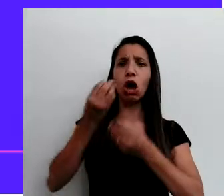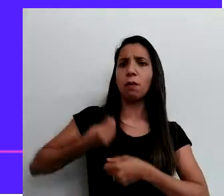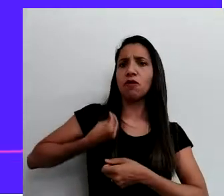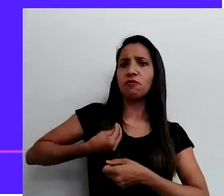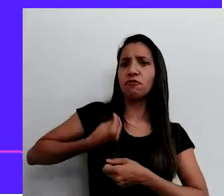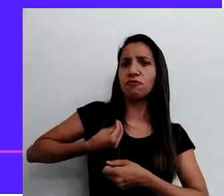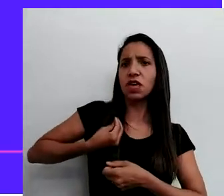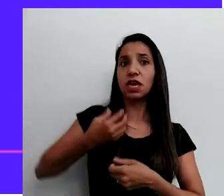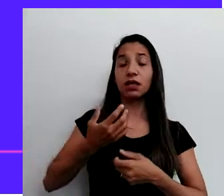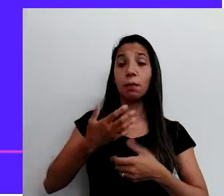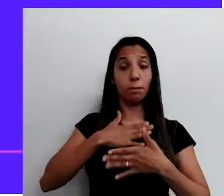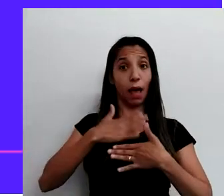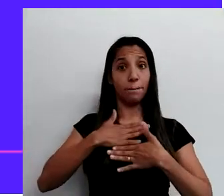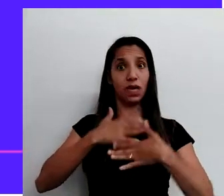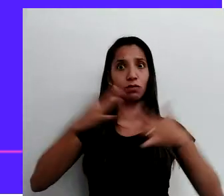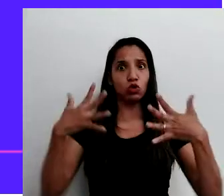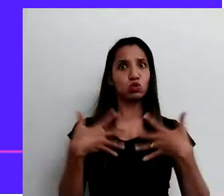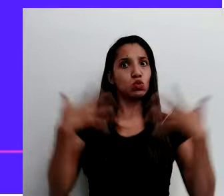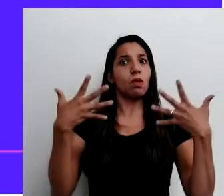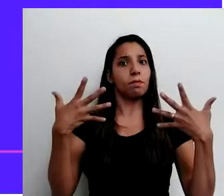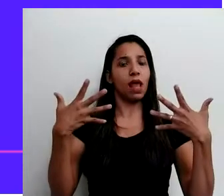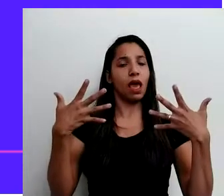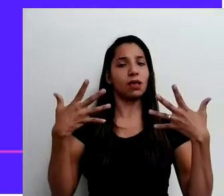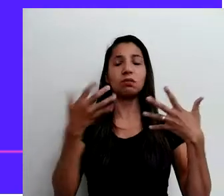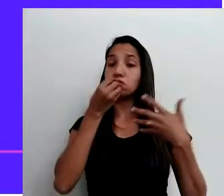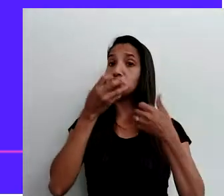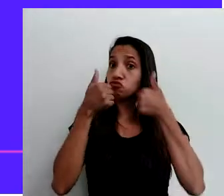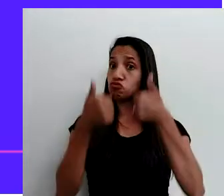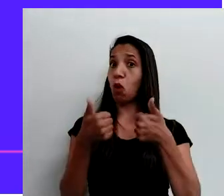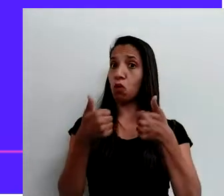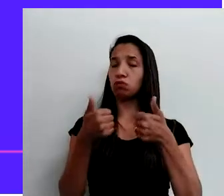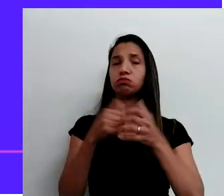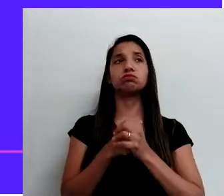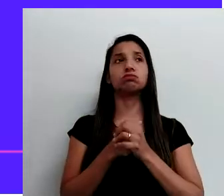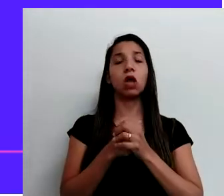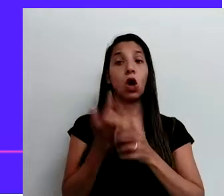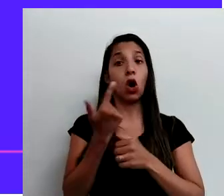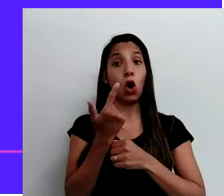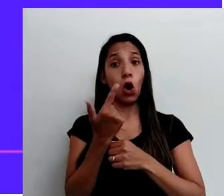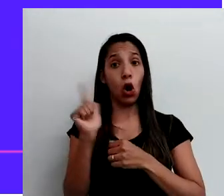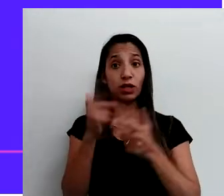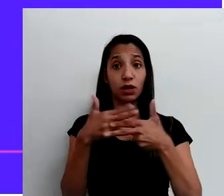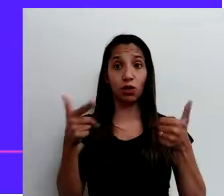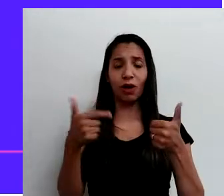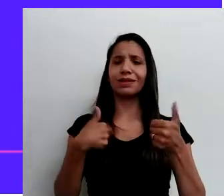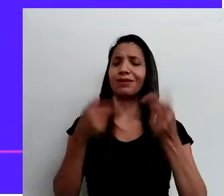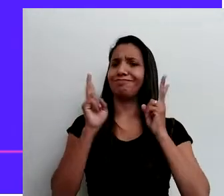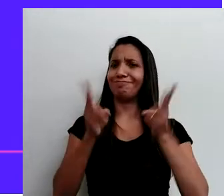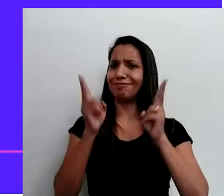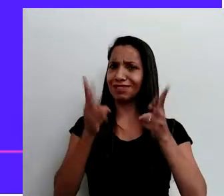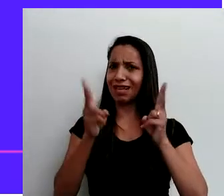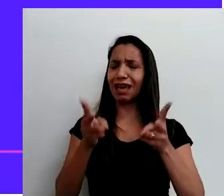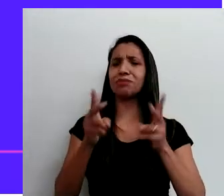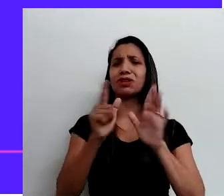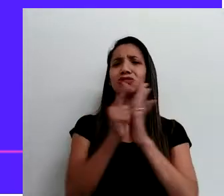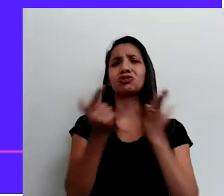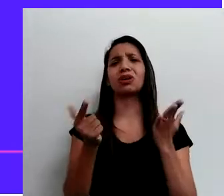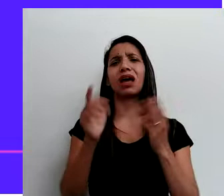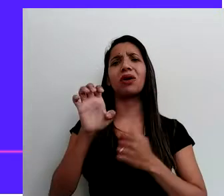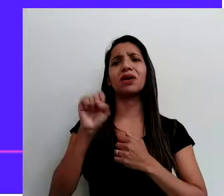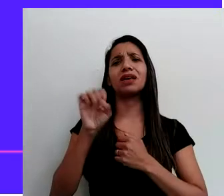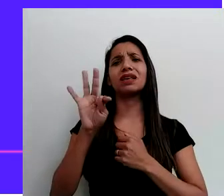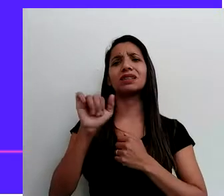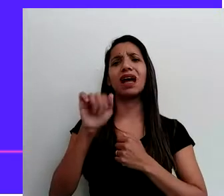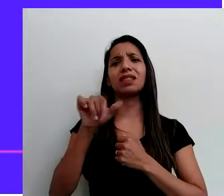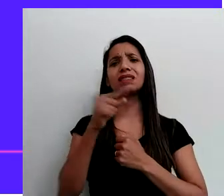positiva. Uma outra questão é que eu já falava isso há muito tempo no Estadão, era que o jornal precisa